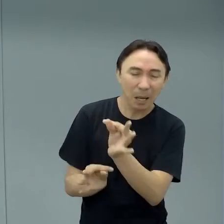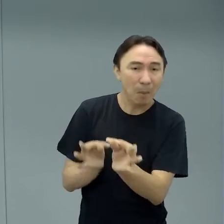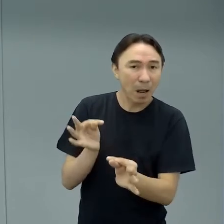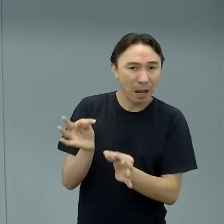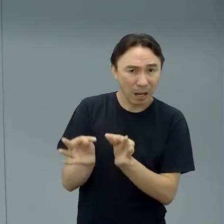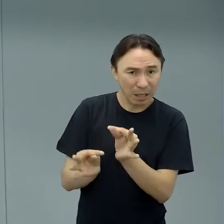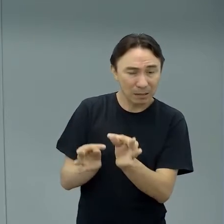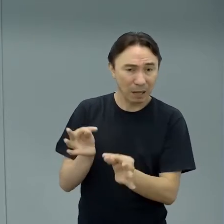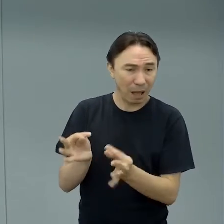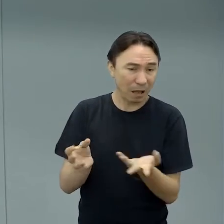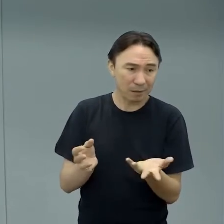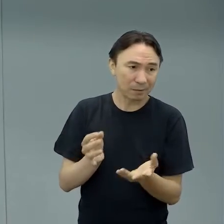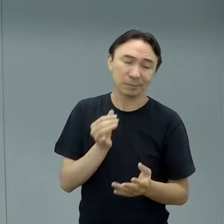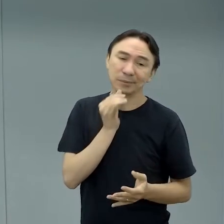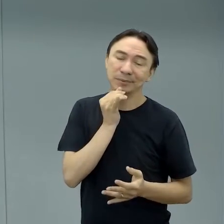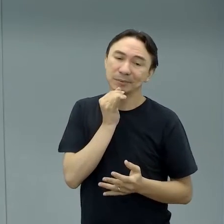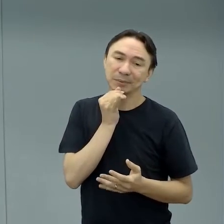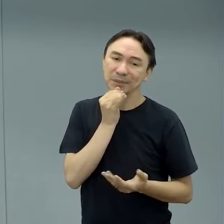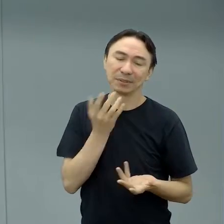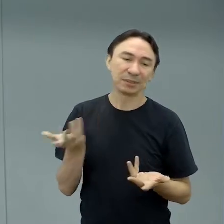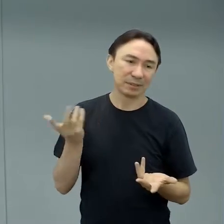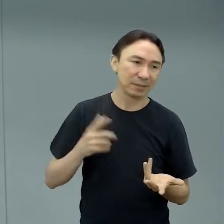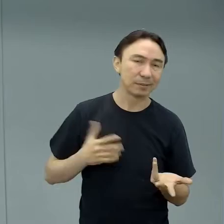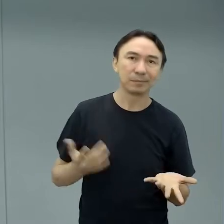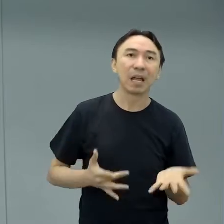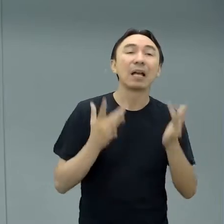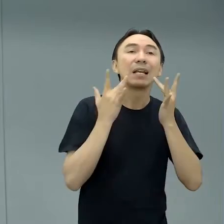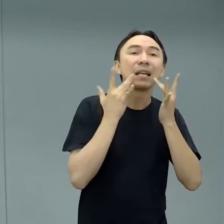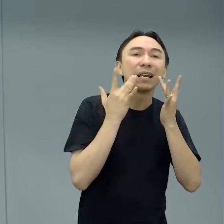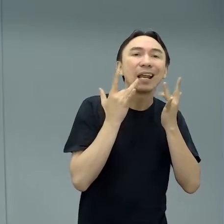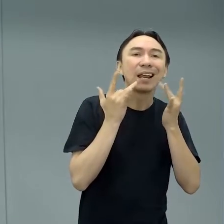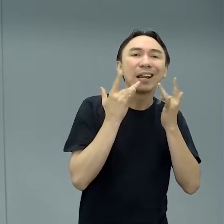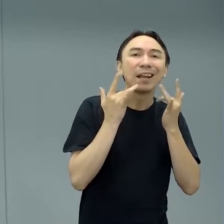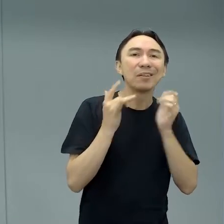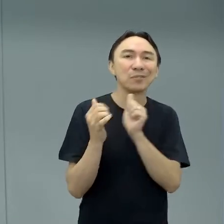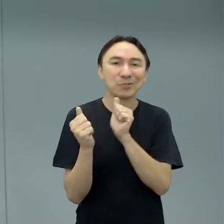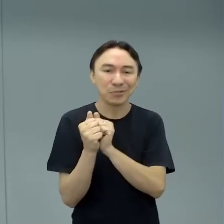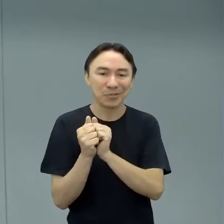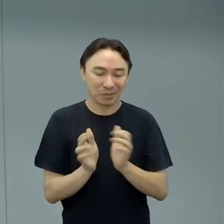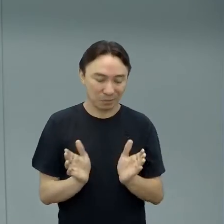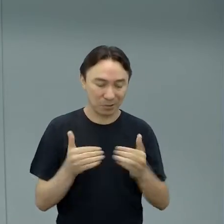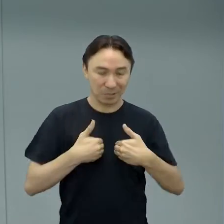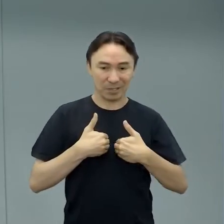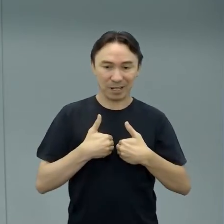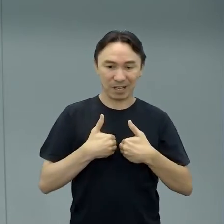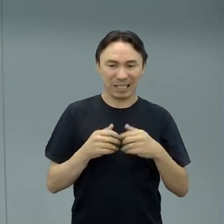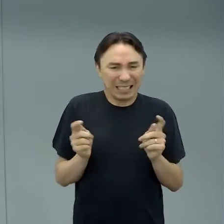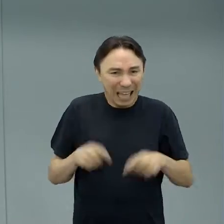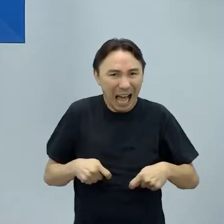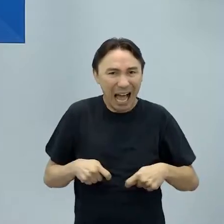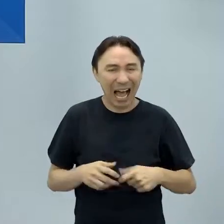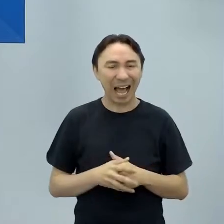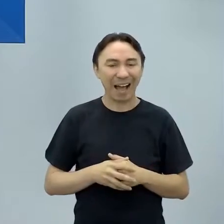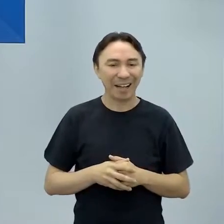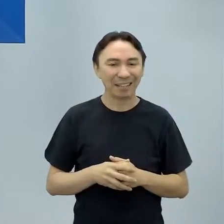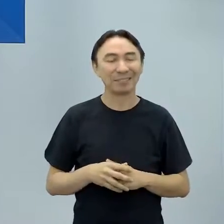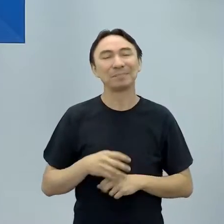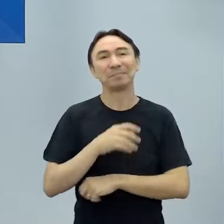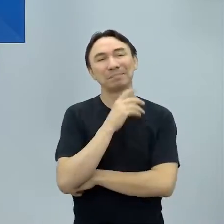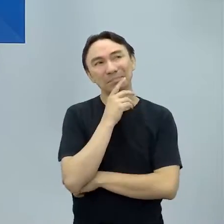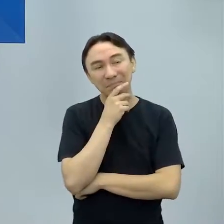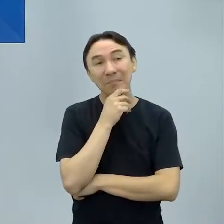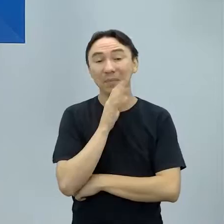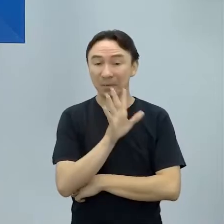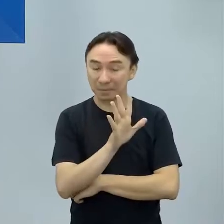exemplo, à representação teatral com o autista? E aí? Então, quando a gente pensa